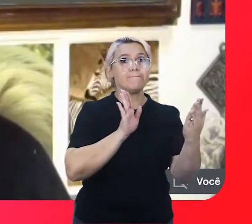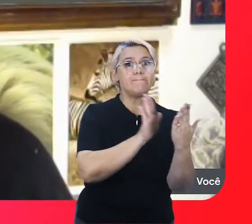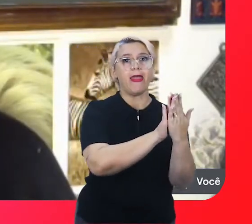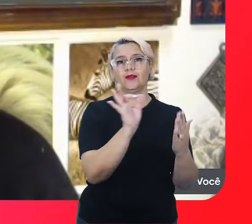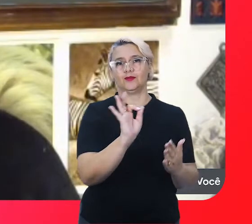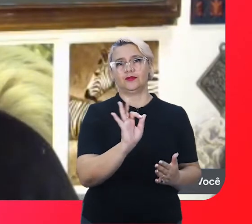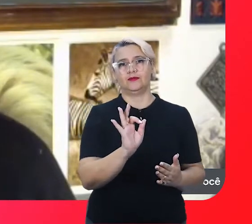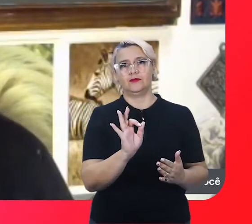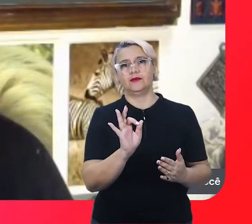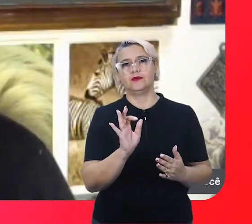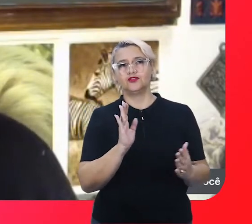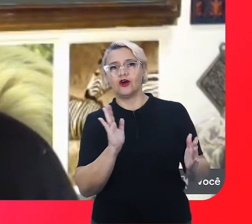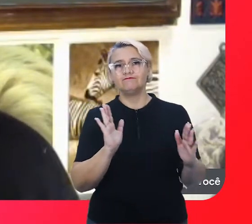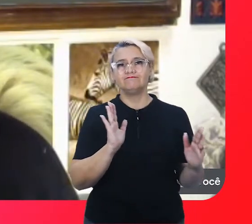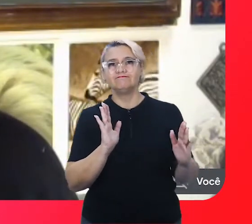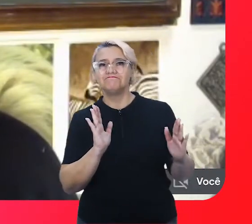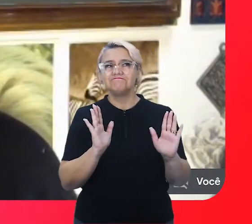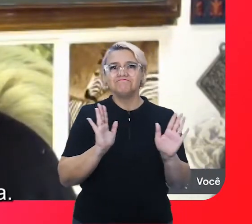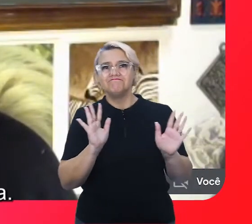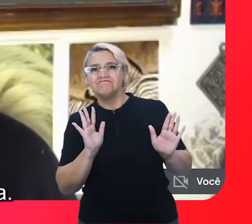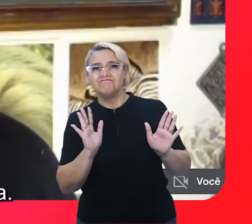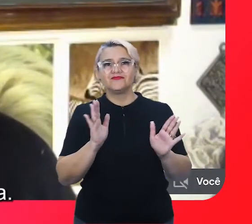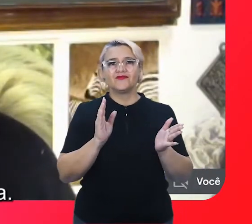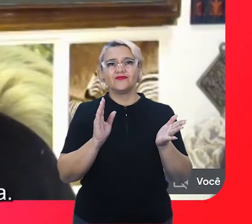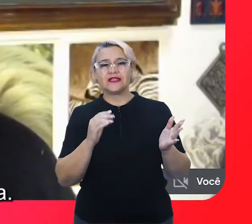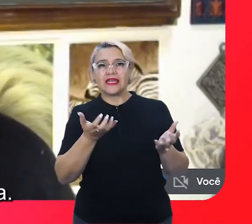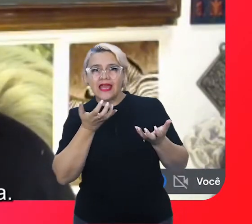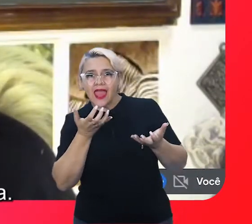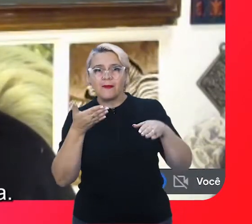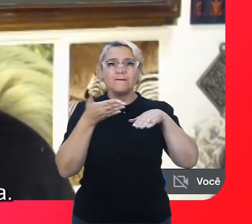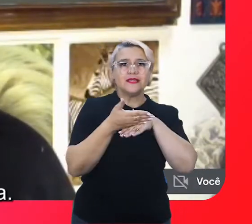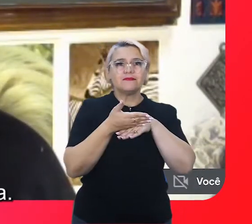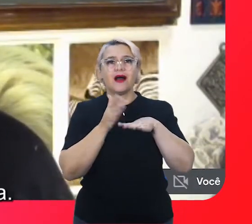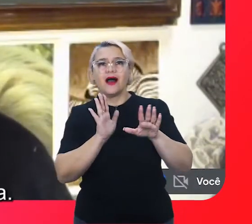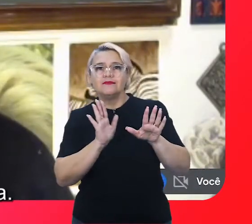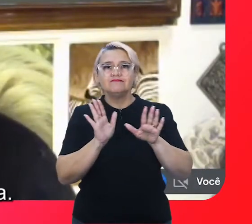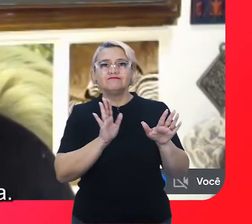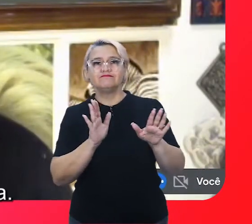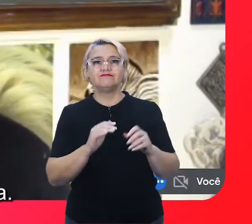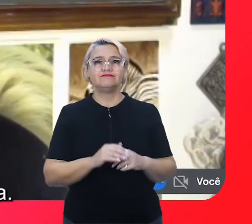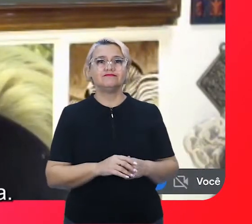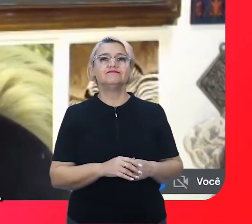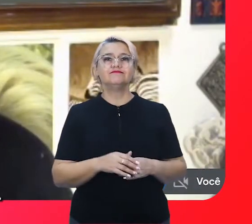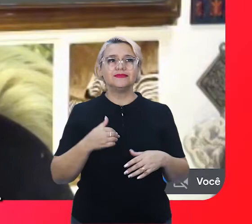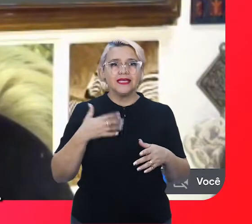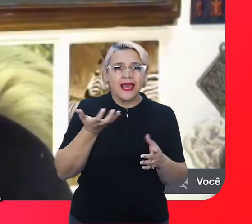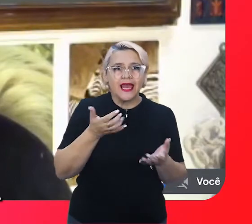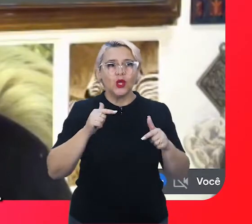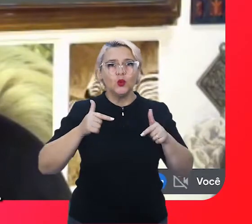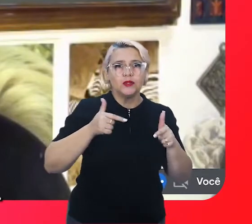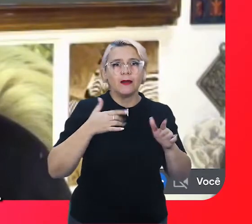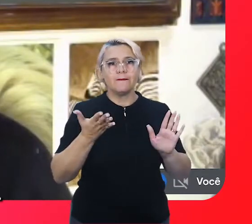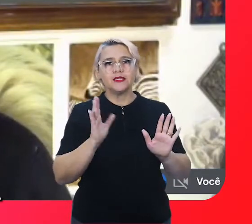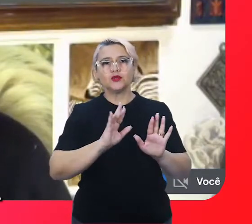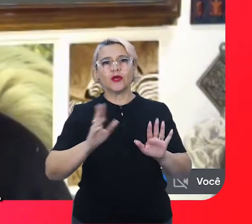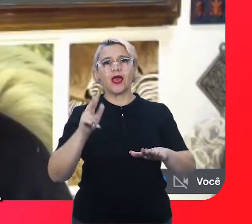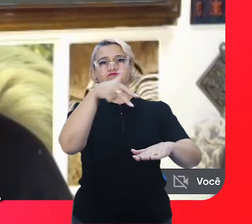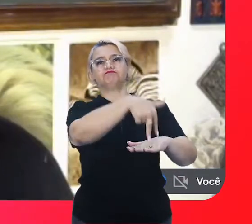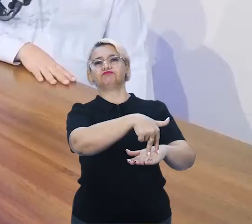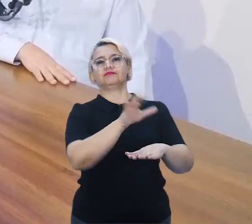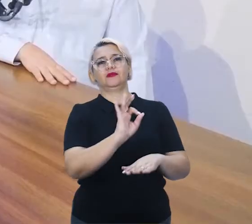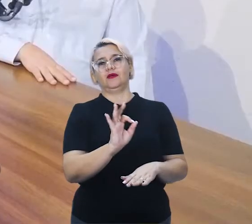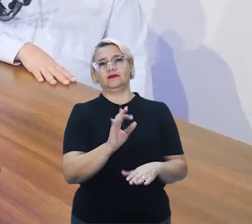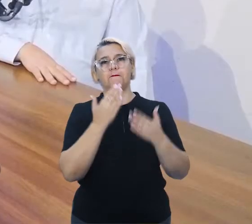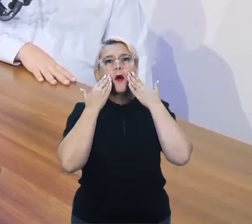Ficava naquele meio de campo, né? De quem quer incidir de alguma forma, mas não quer protagonizar nada,